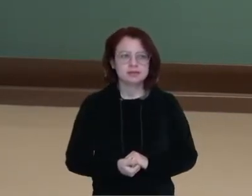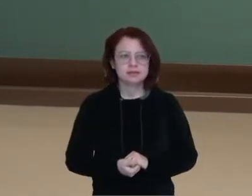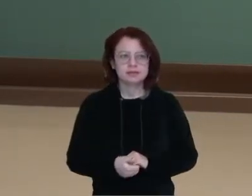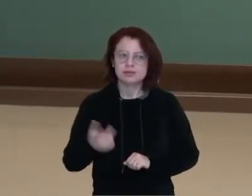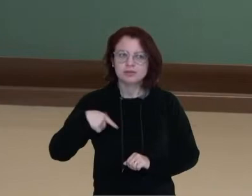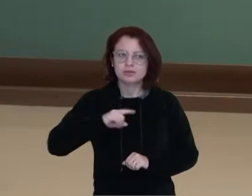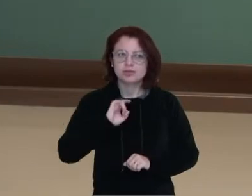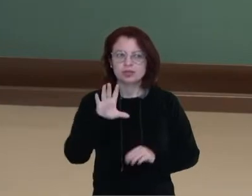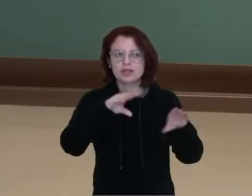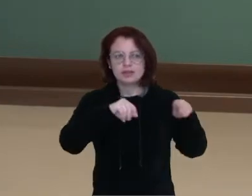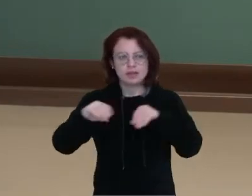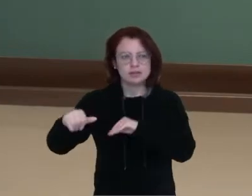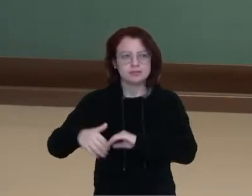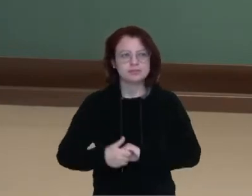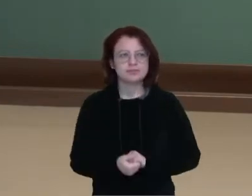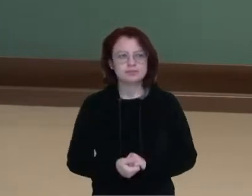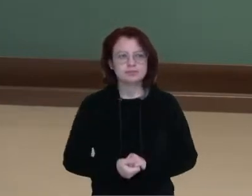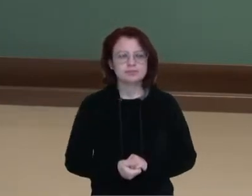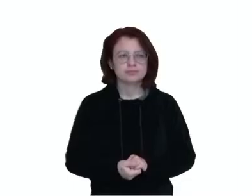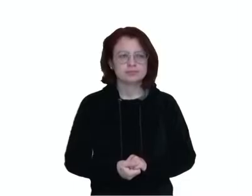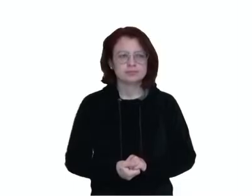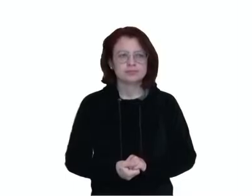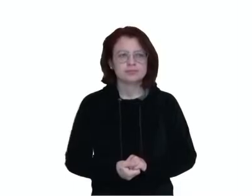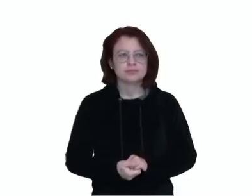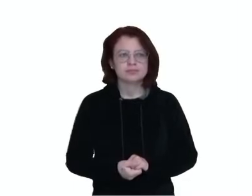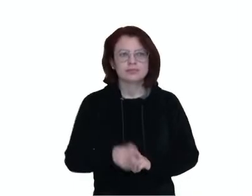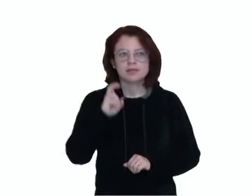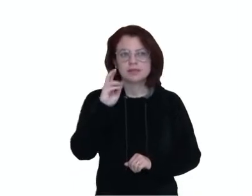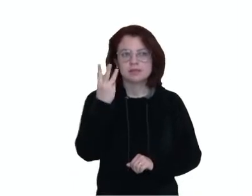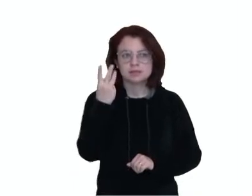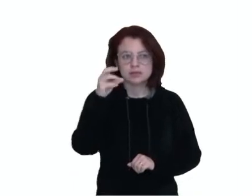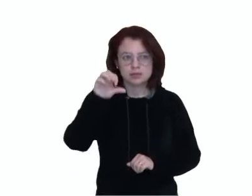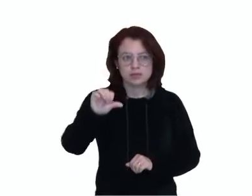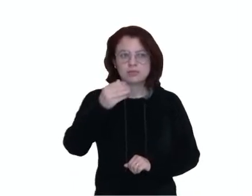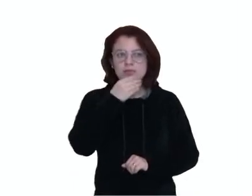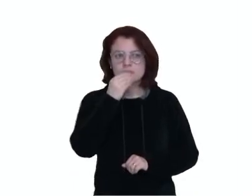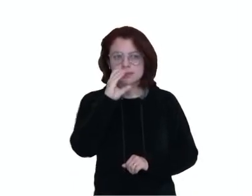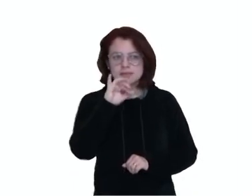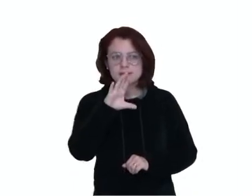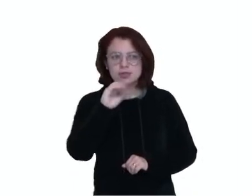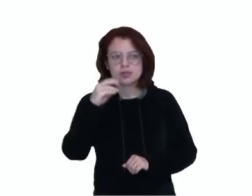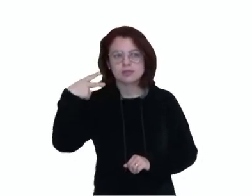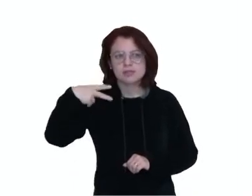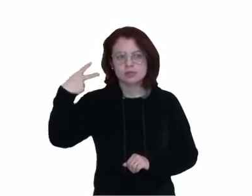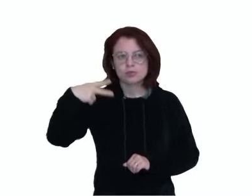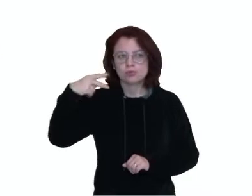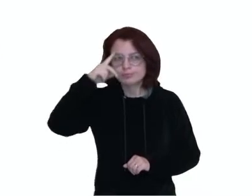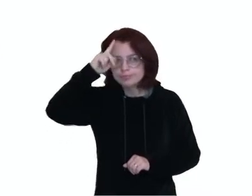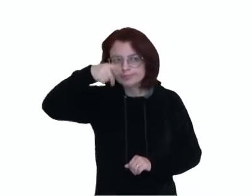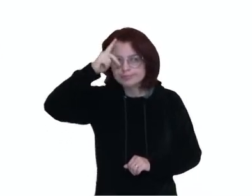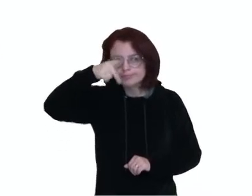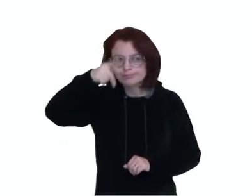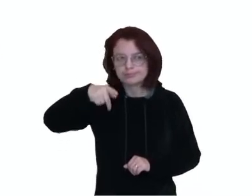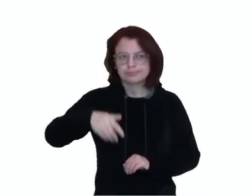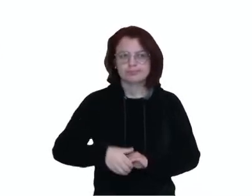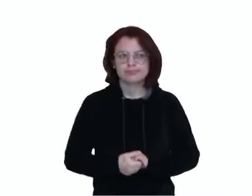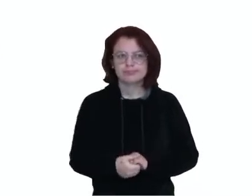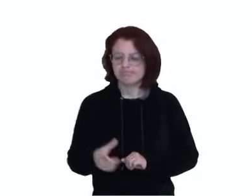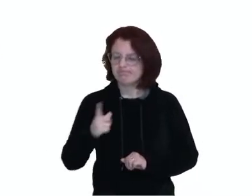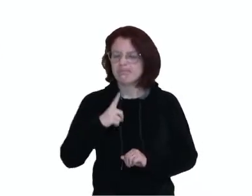terras mesmo. Em torno de 539, Ciro II comandou a expansão persa no Oriente. Formou um grande